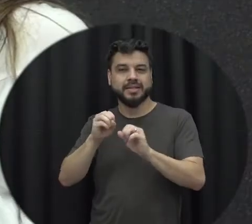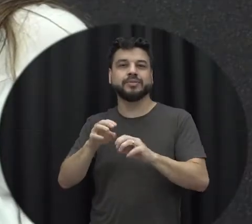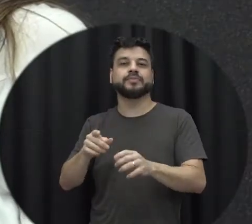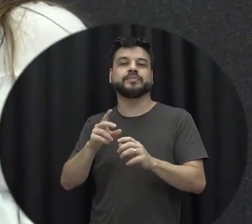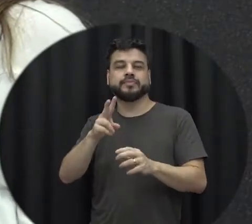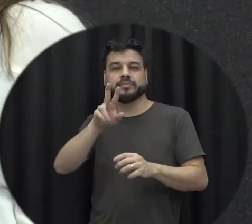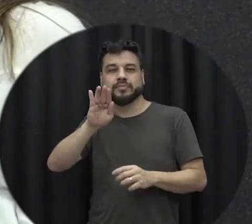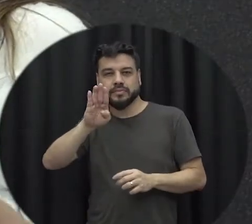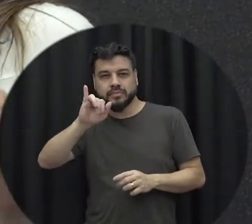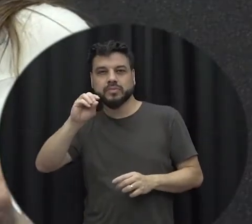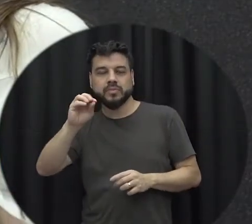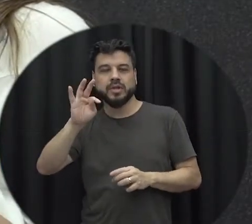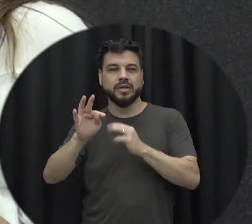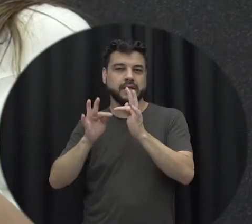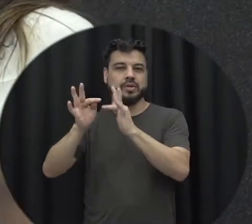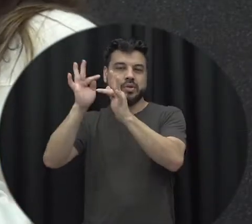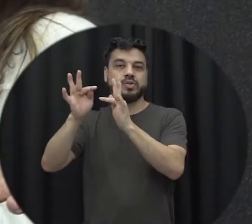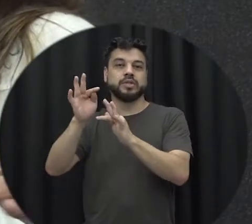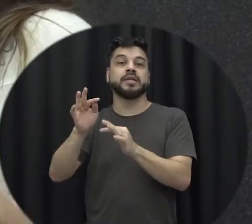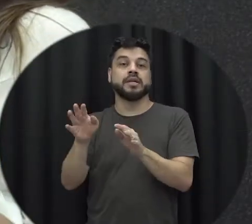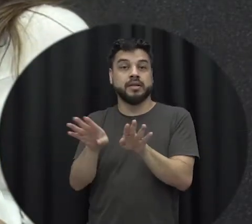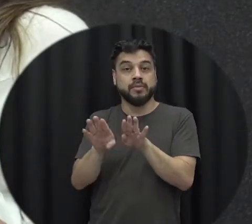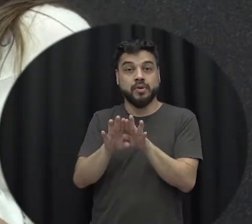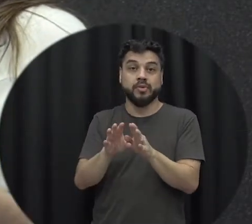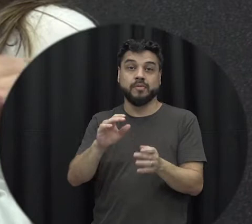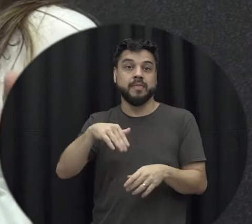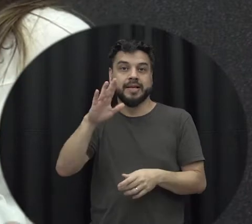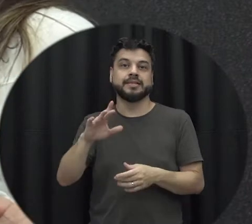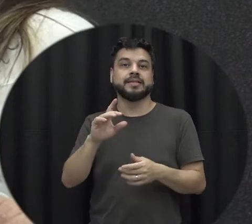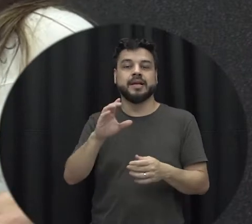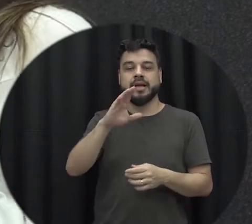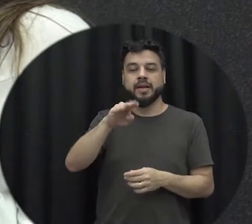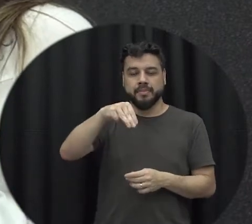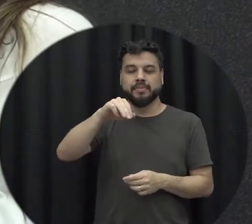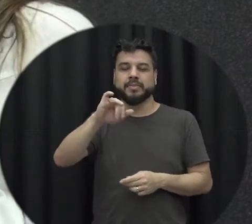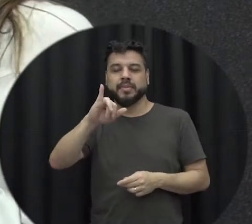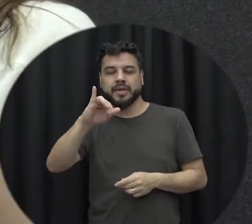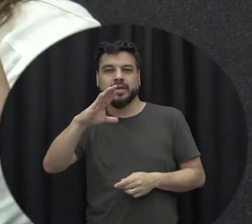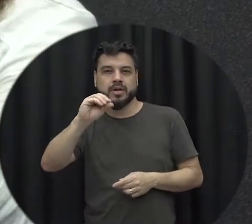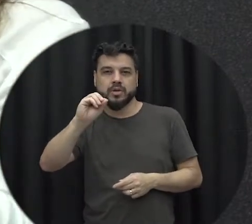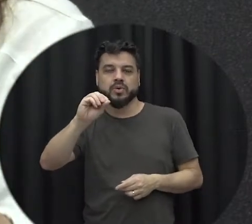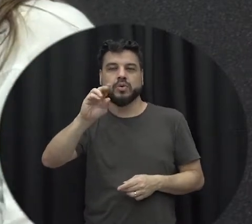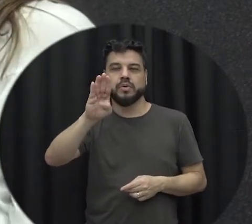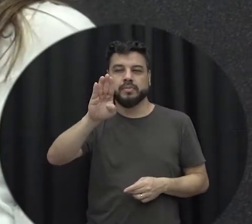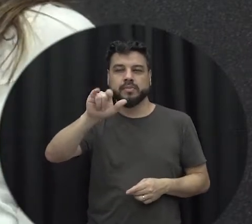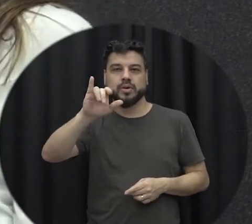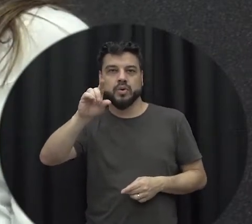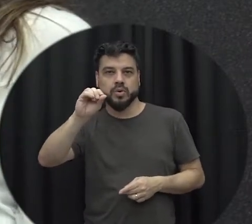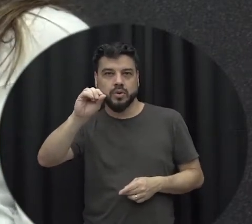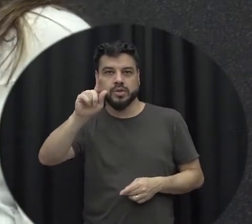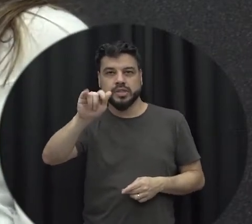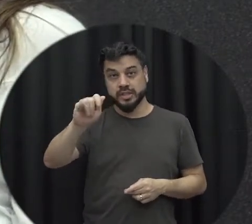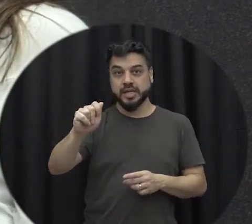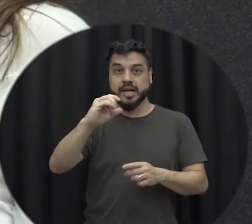na Unila, desde a microbiologia clássica, então nas disciplinas mais básicas de micro, até as mais avançadas